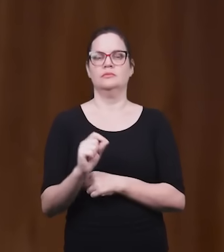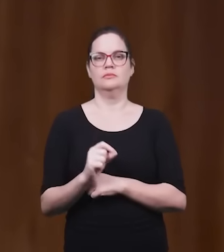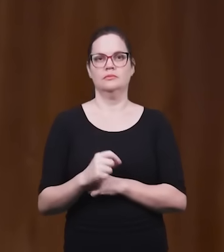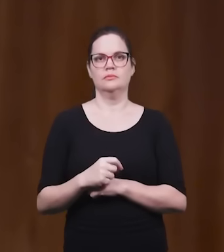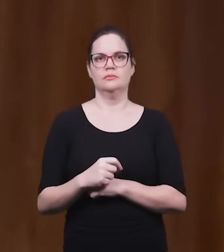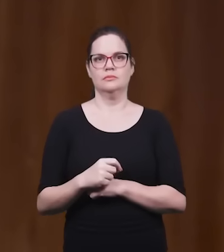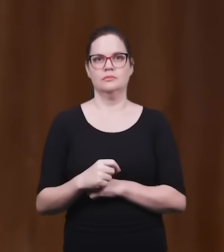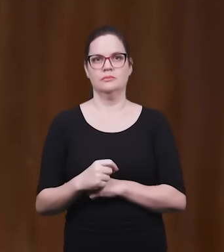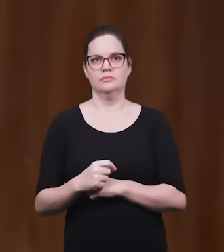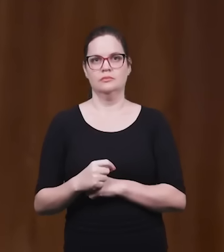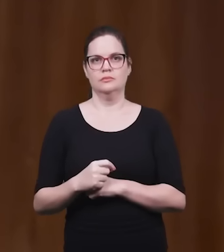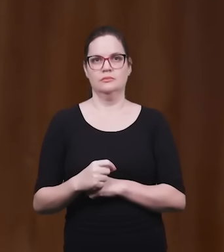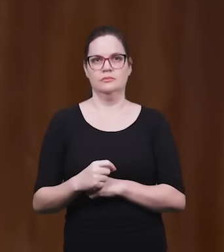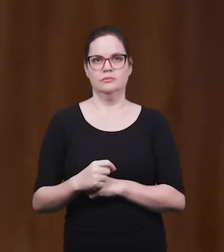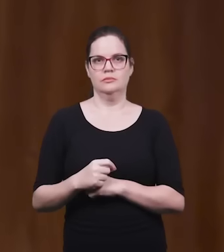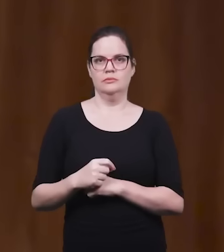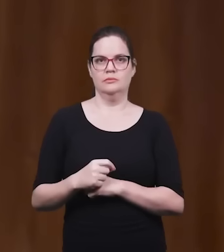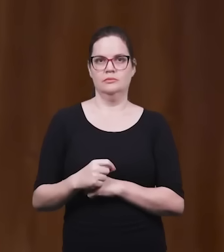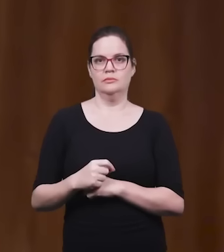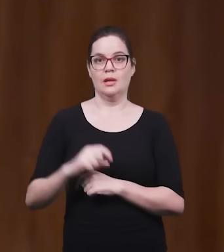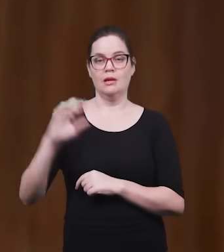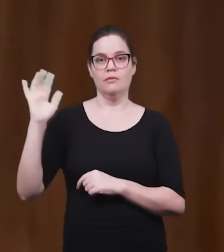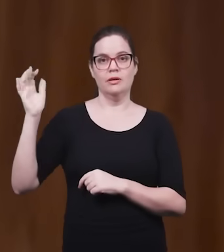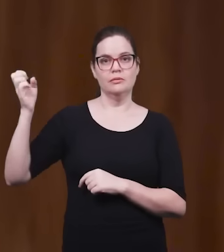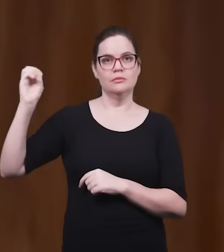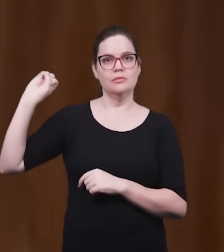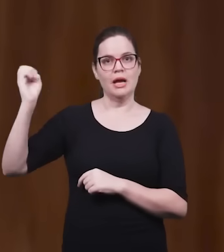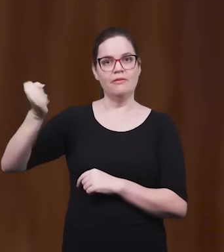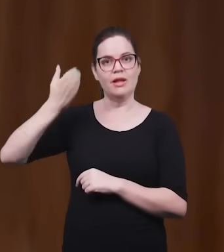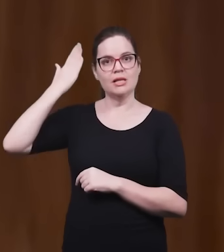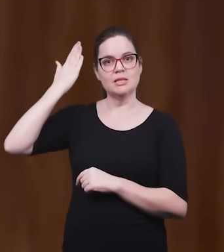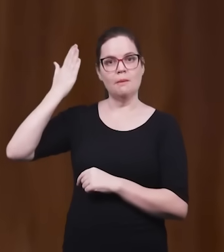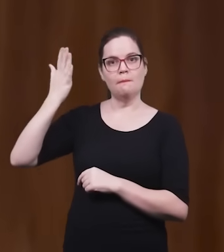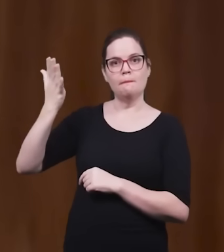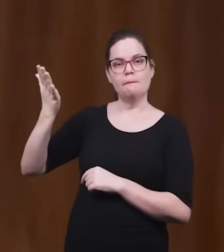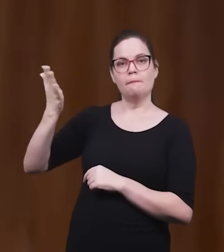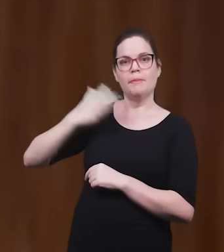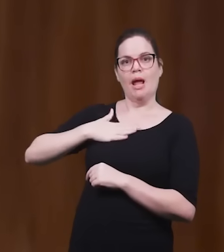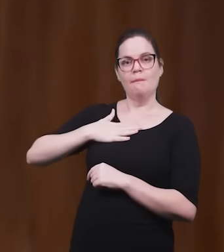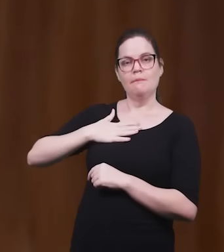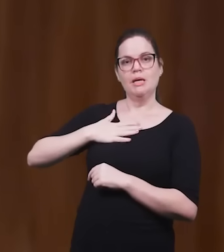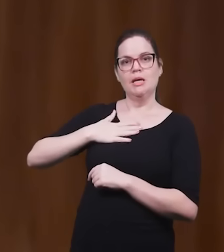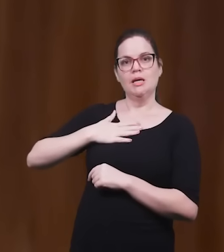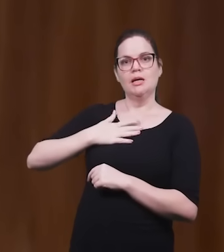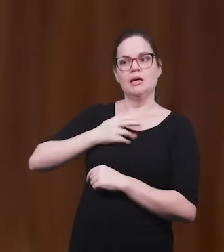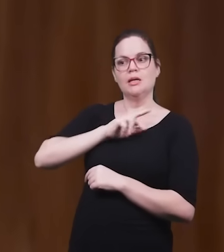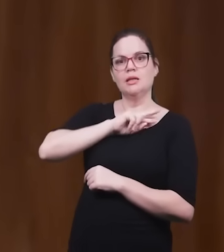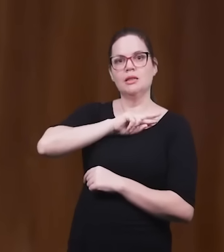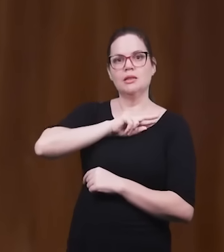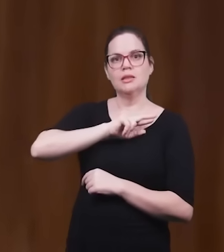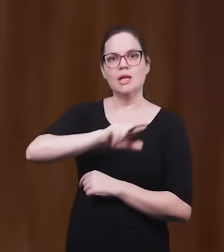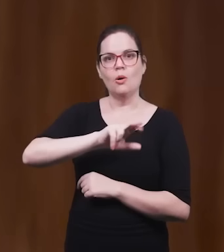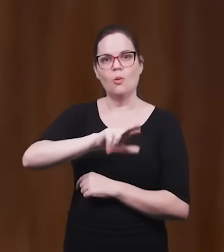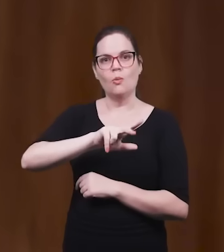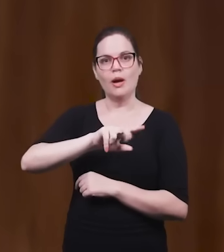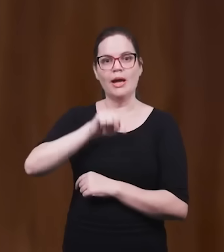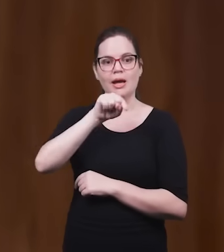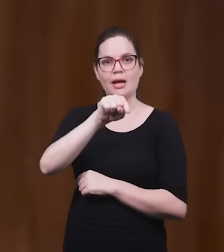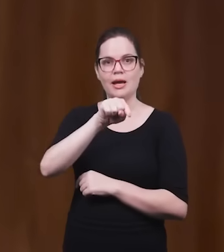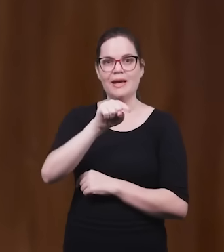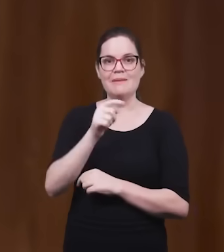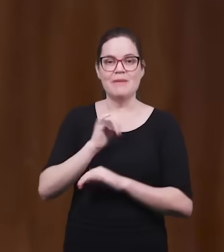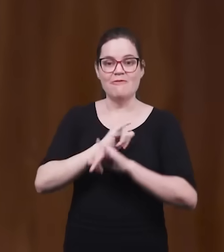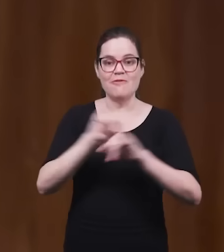dentro daquele que não é para a igreja. Eu não posso entregar. Verdade. Porque eu posso reter